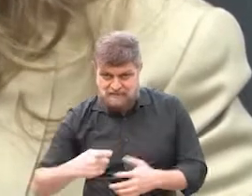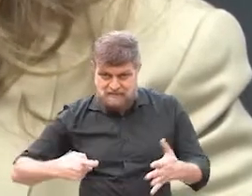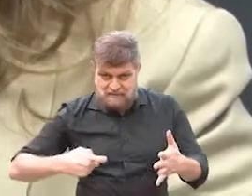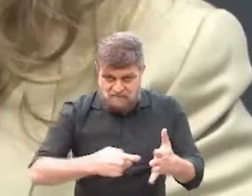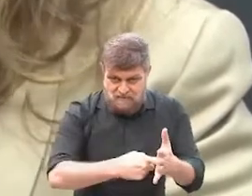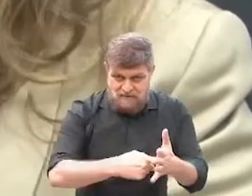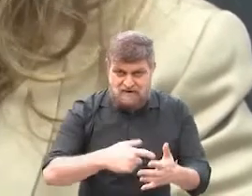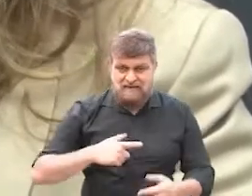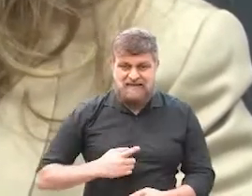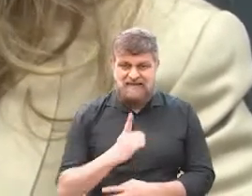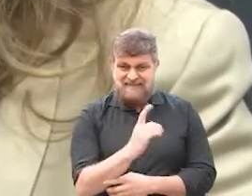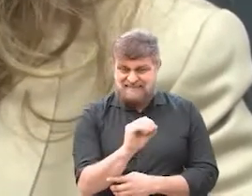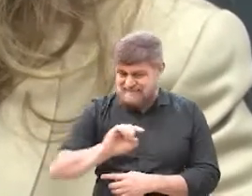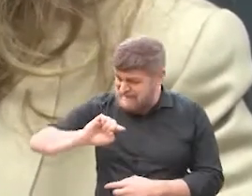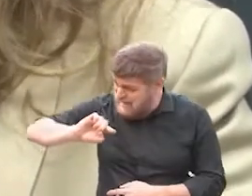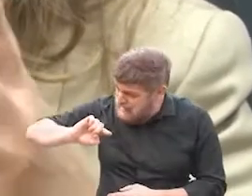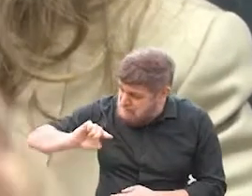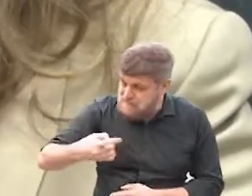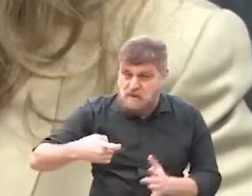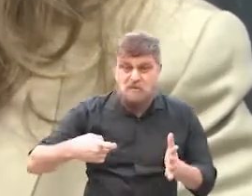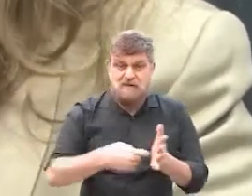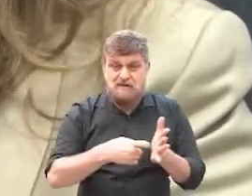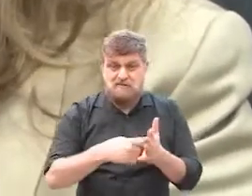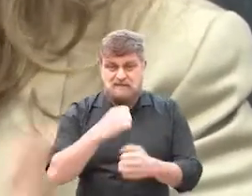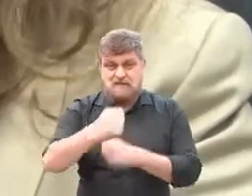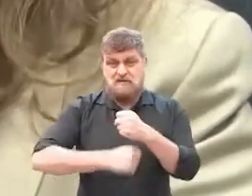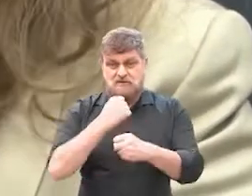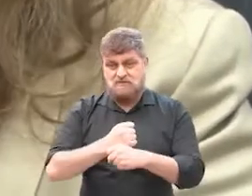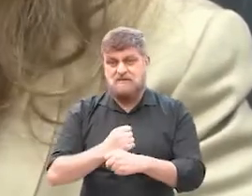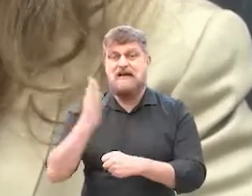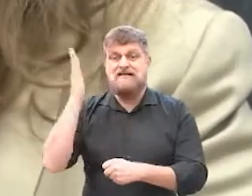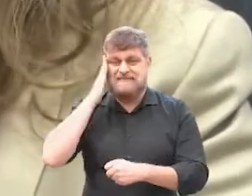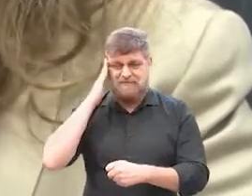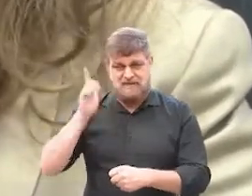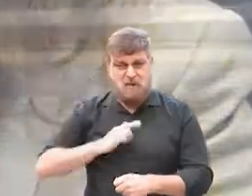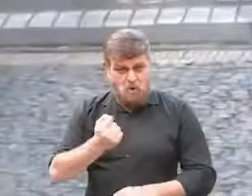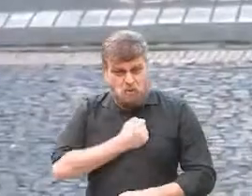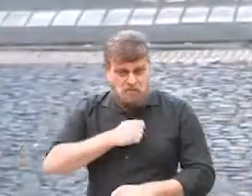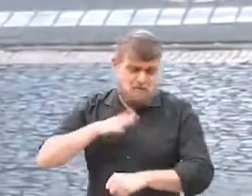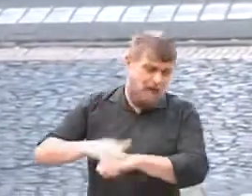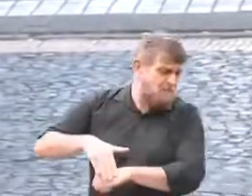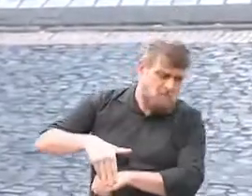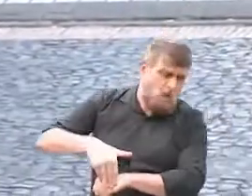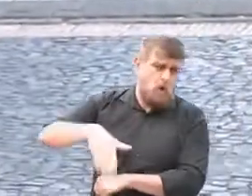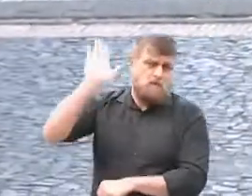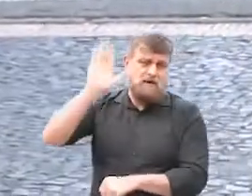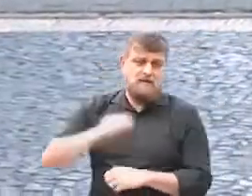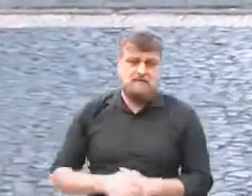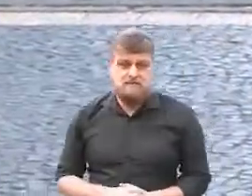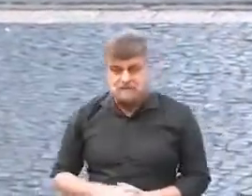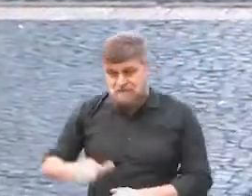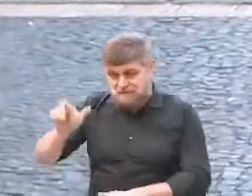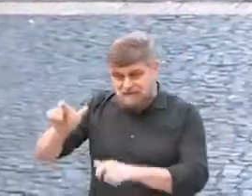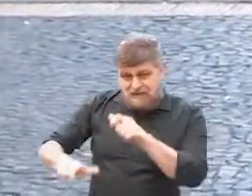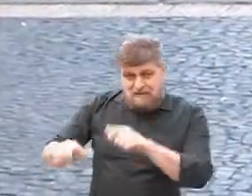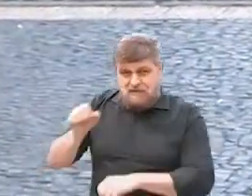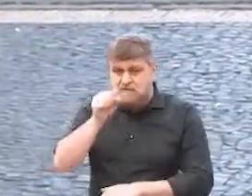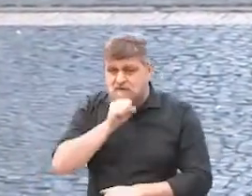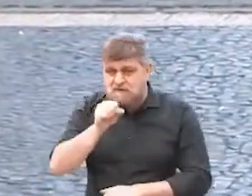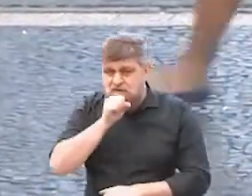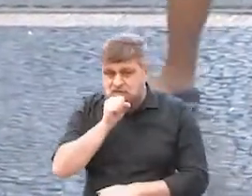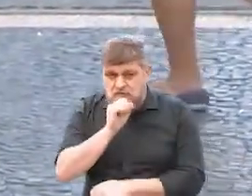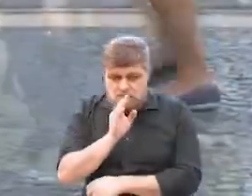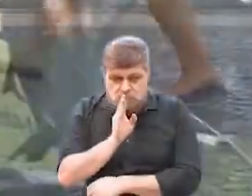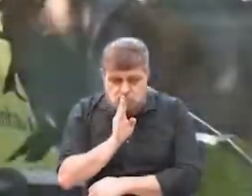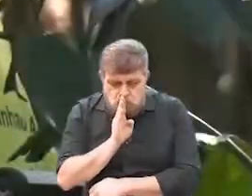100 mil ano de denúncias, né? O que a gente sabe que é muito aquém da realidade. Os idosos muitas vezes não querem falar